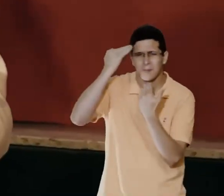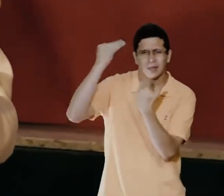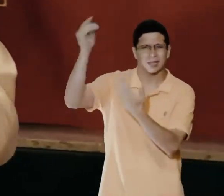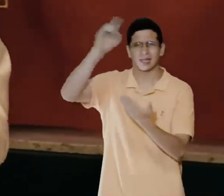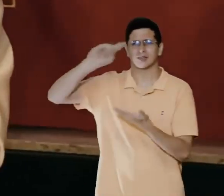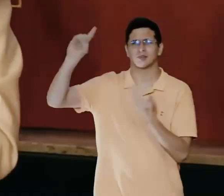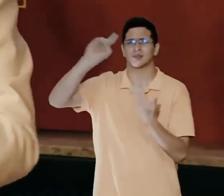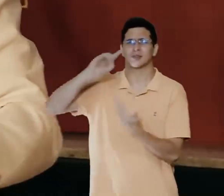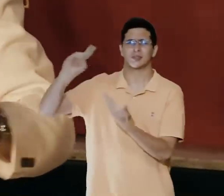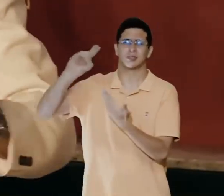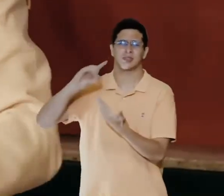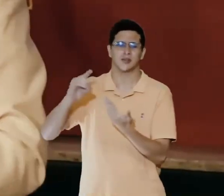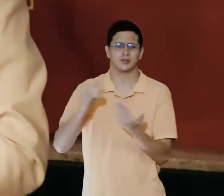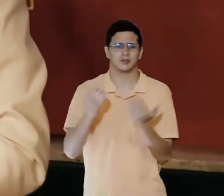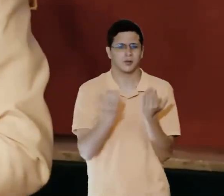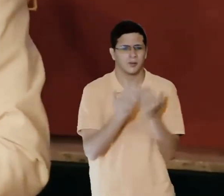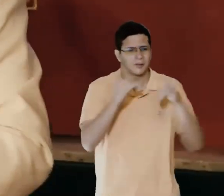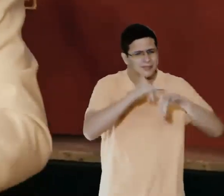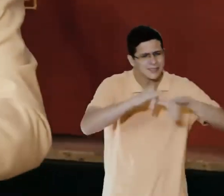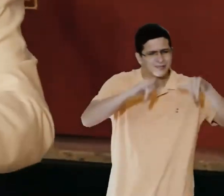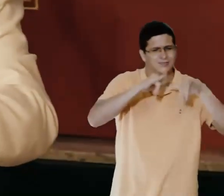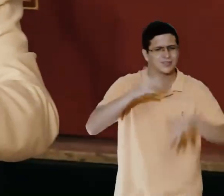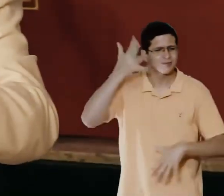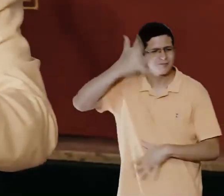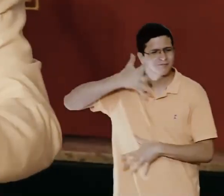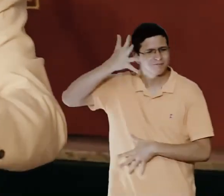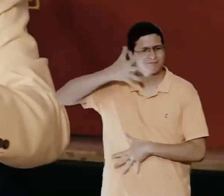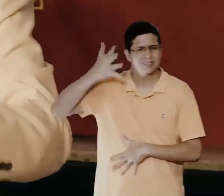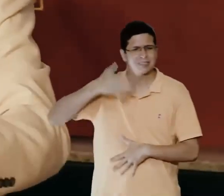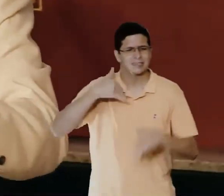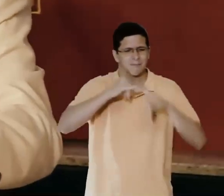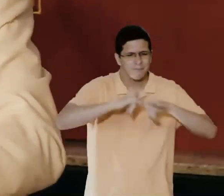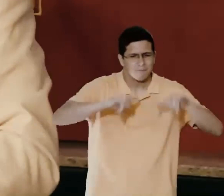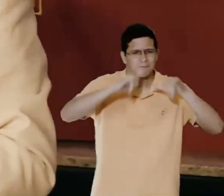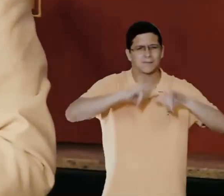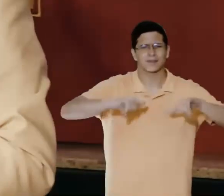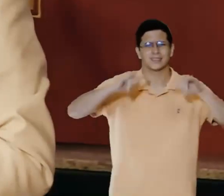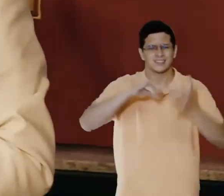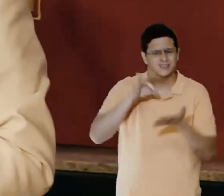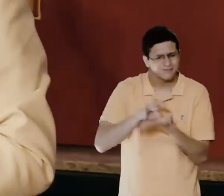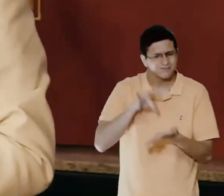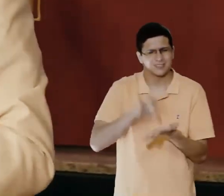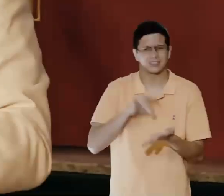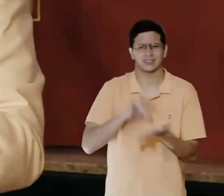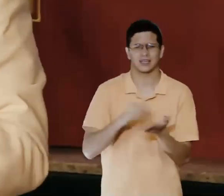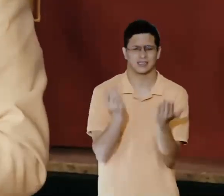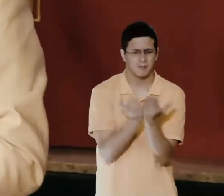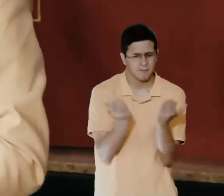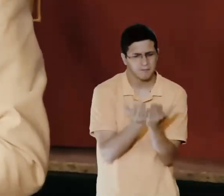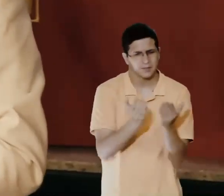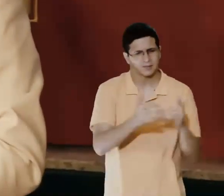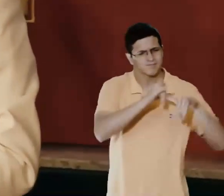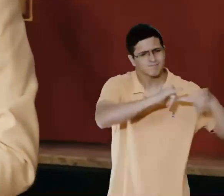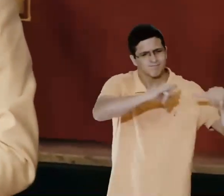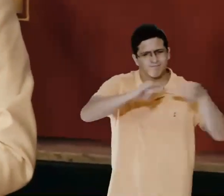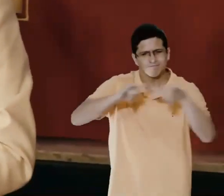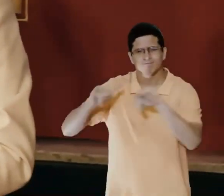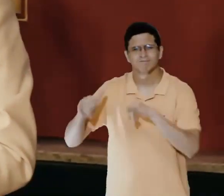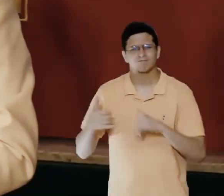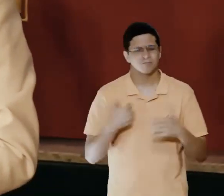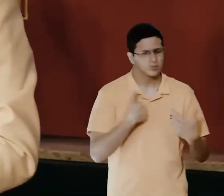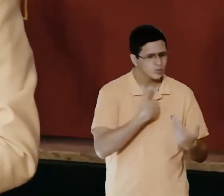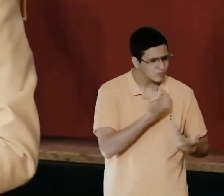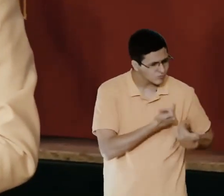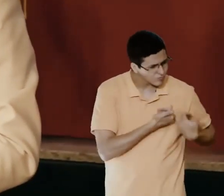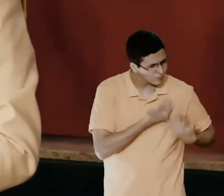que foi pregada aqui com liberdade. A tua palavra falou-nos neste lugar. Ouvimos a instrução, ouvimos o